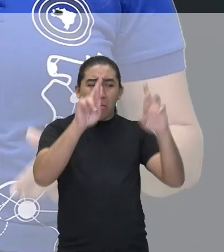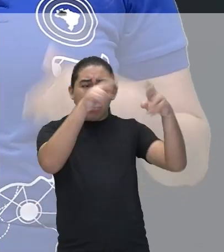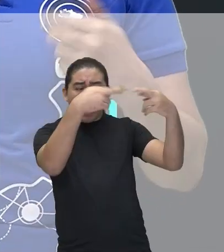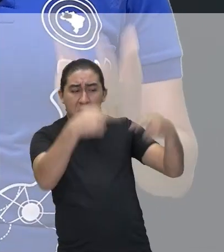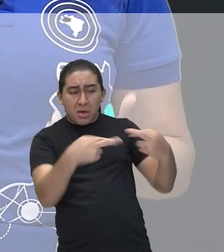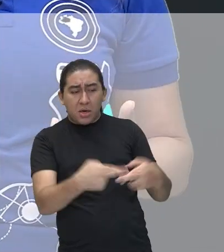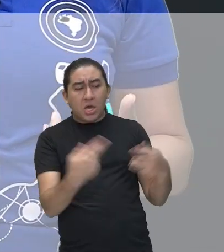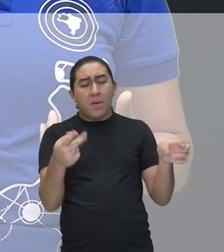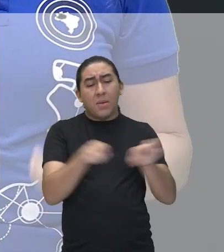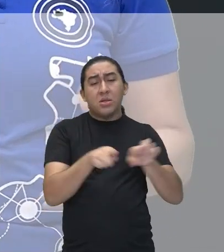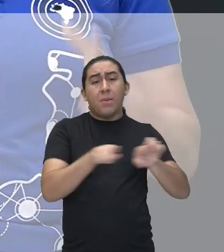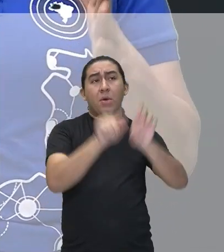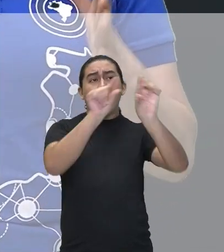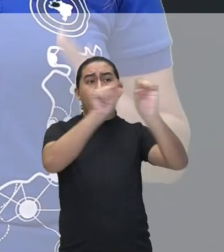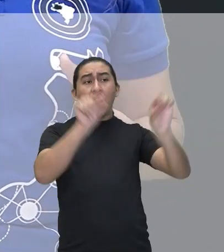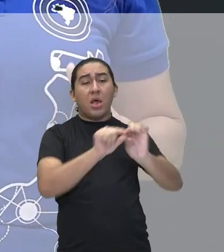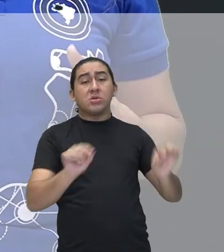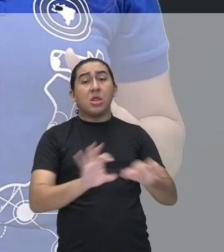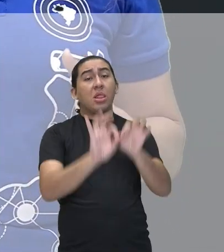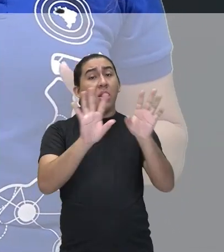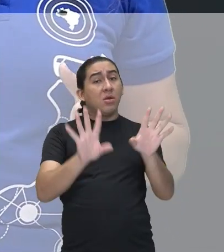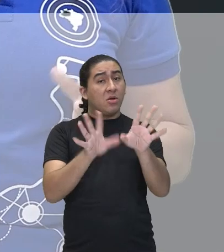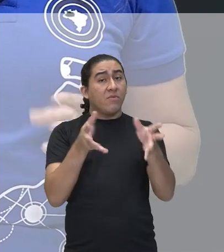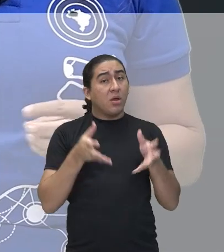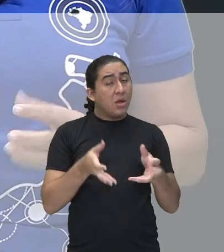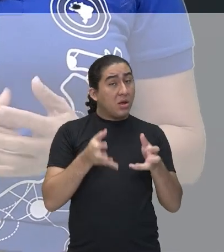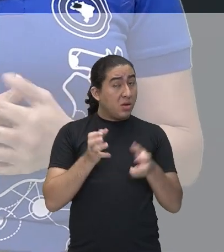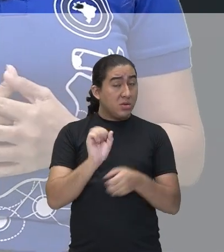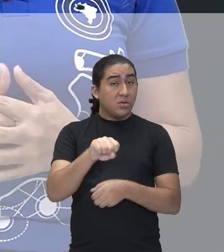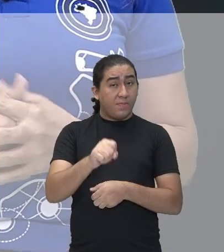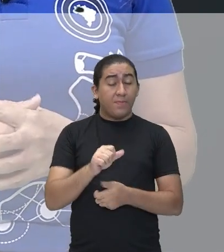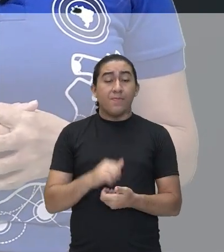Os versos livres. Então, era isso que queriam.